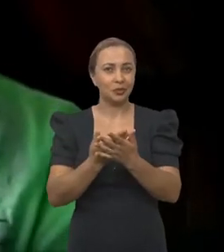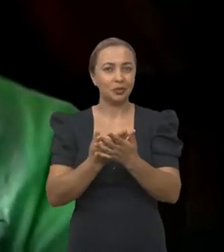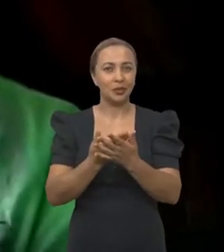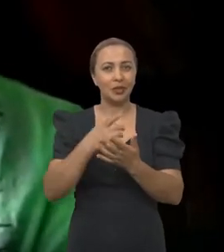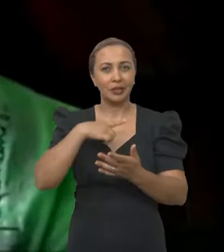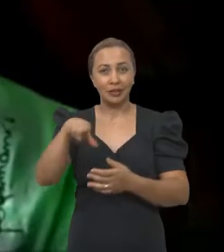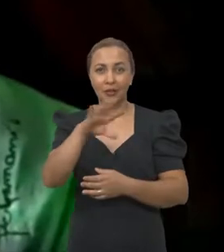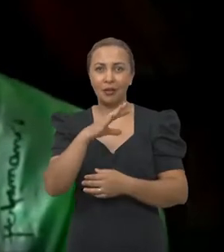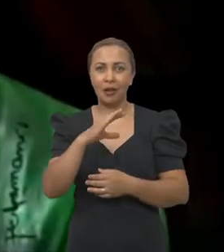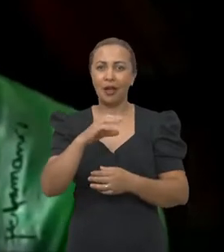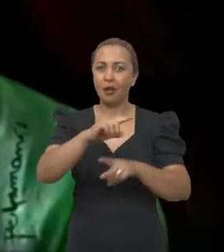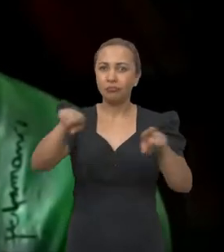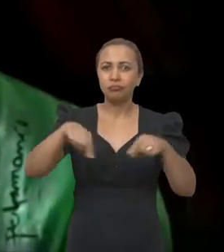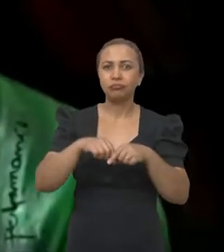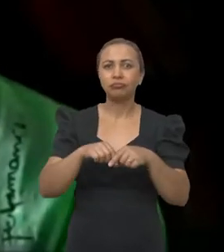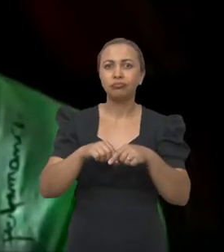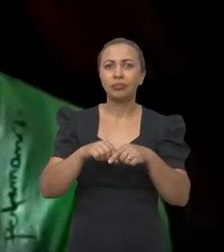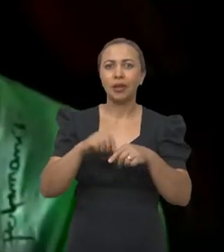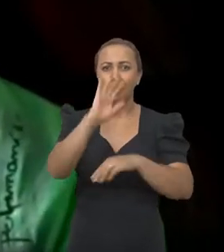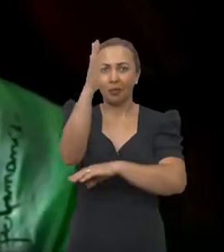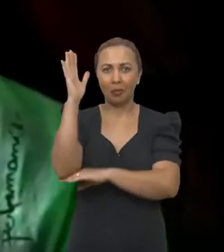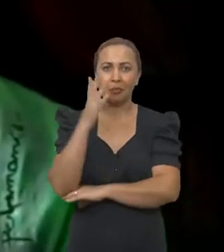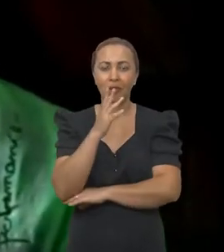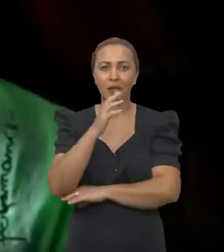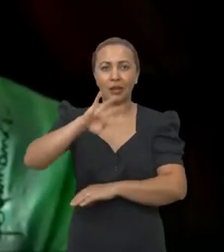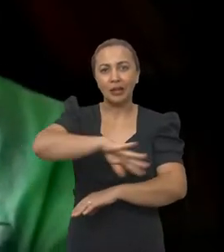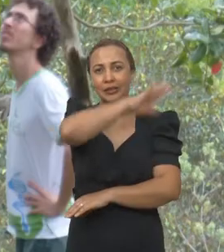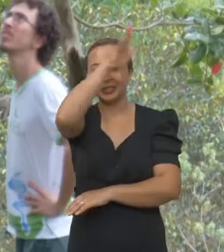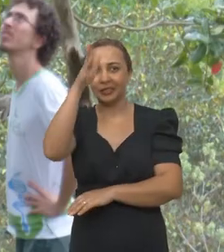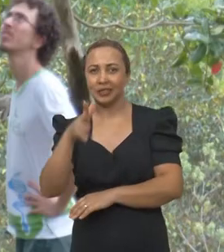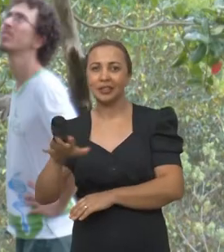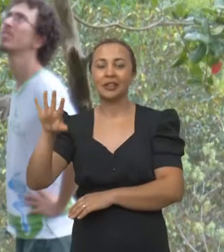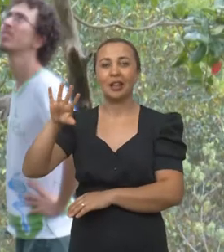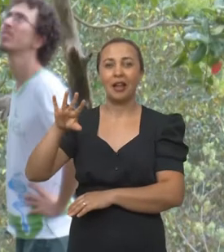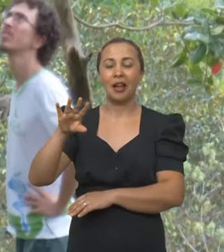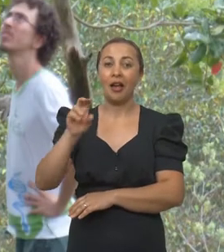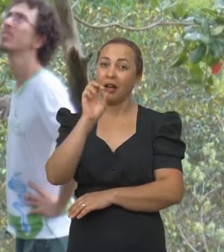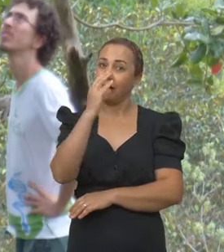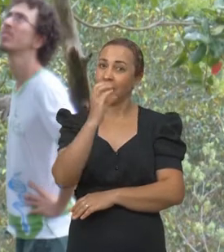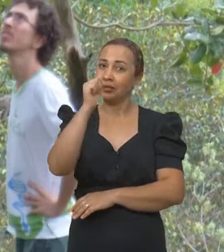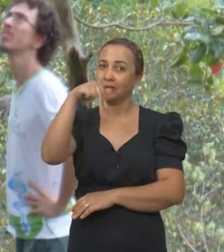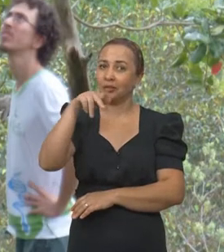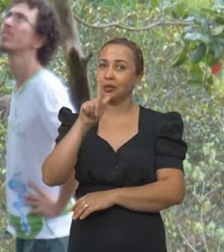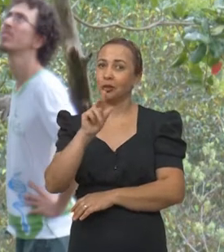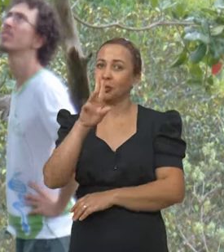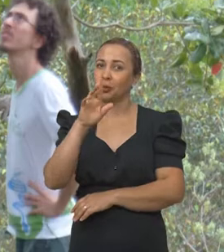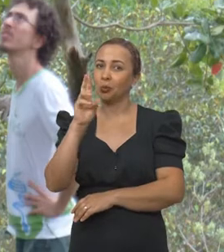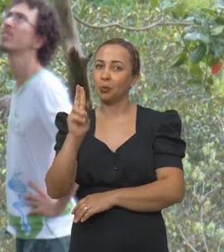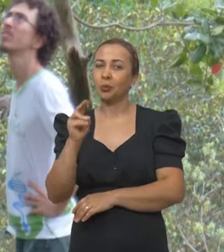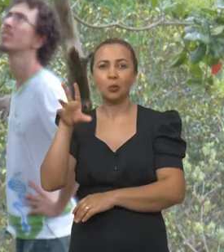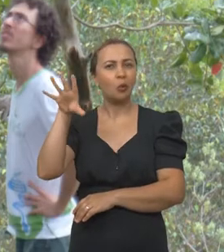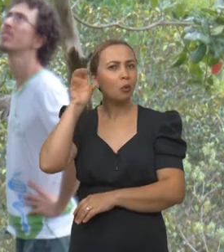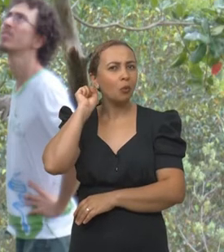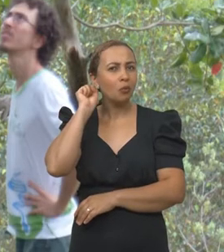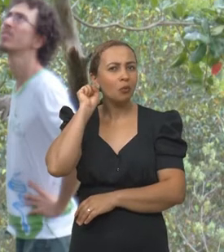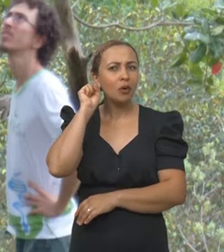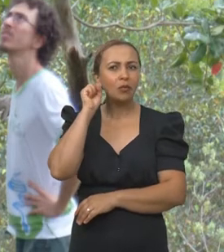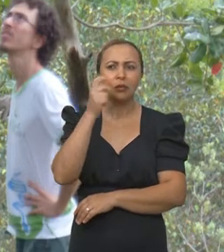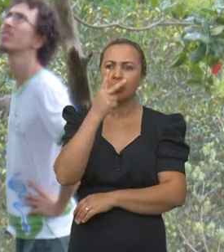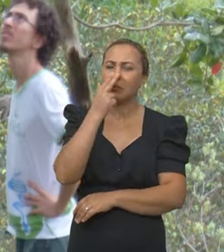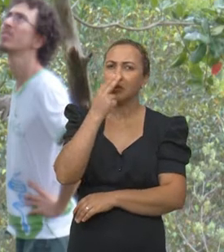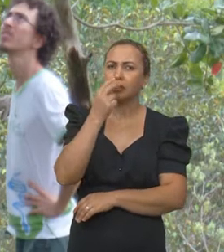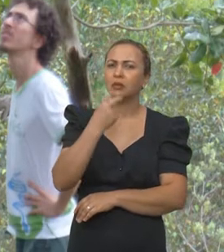e depois no Parque Estadual do Cerrado com durou eu escutei o canto de uma de um